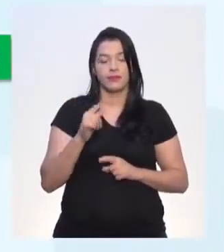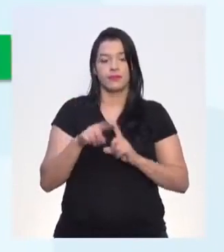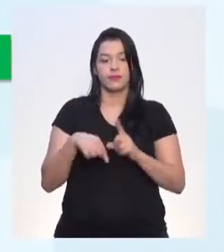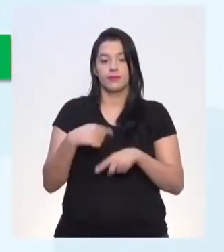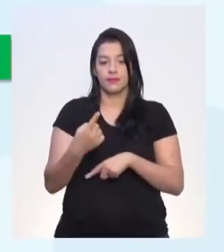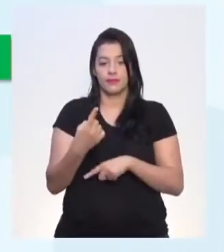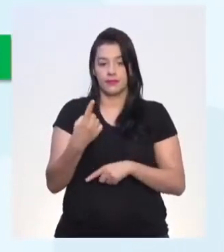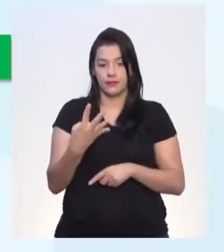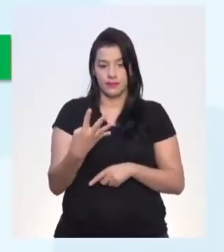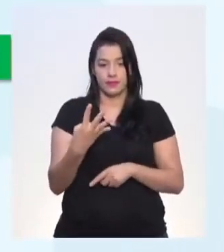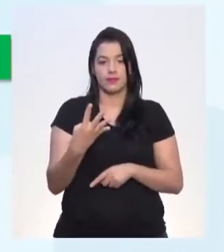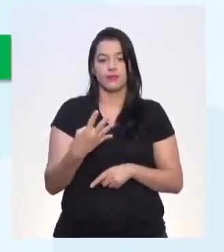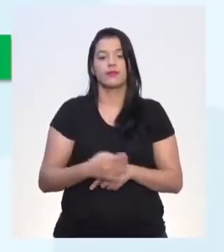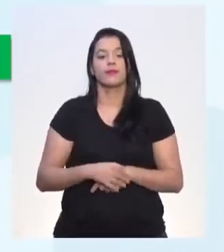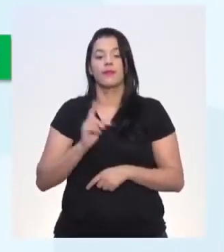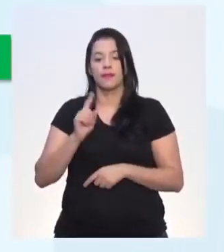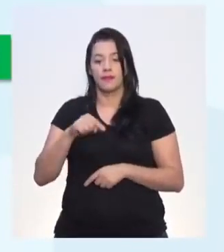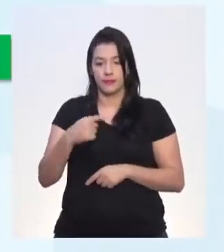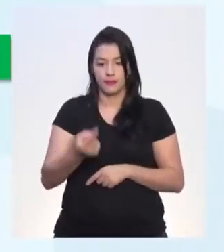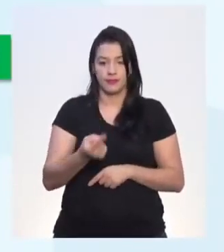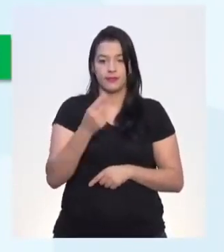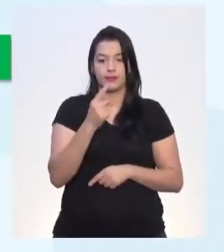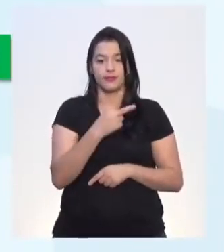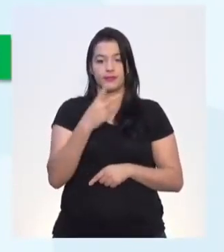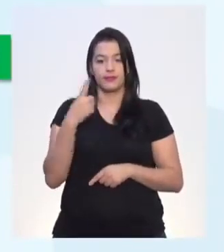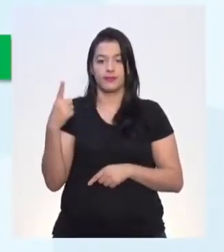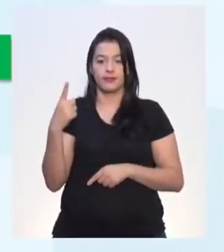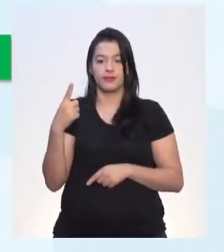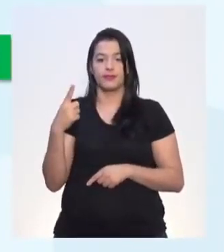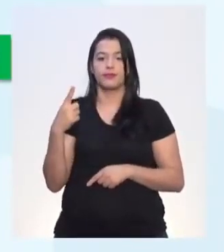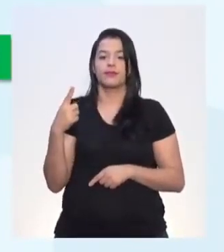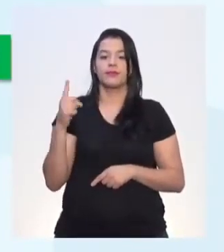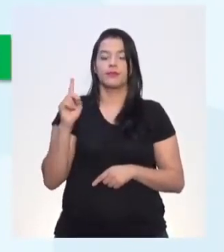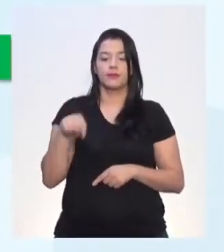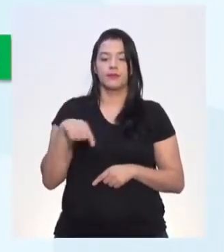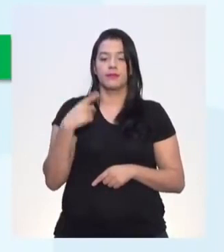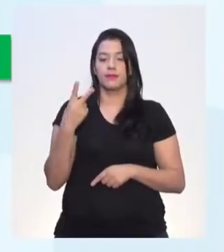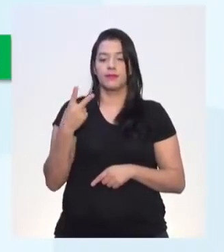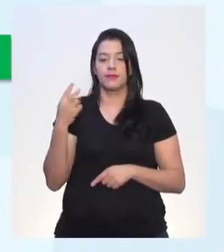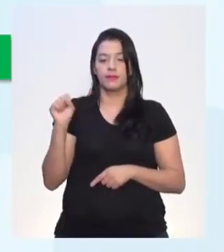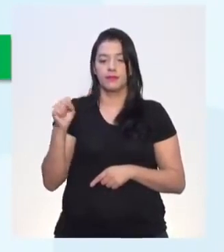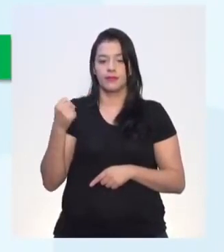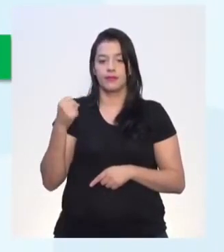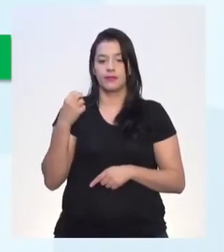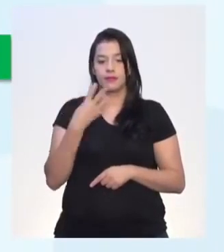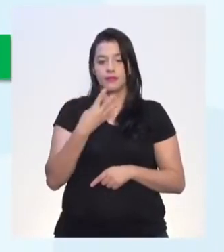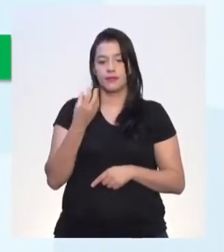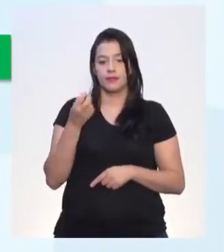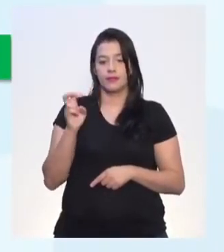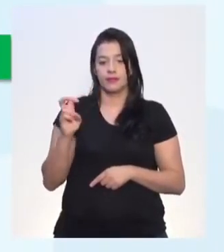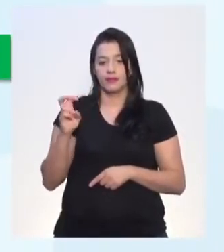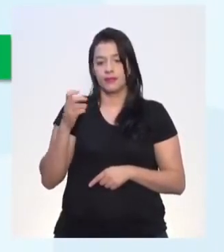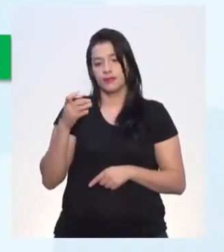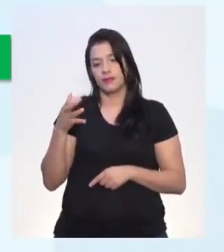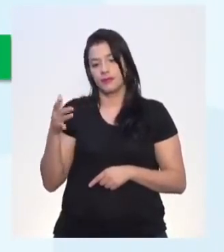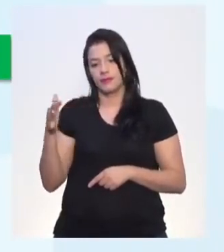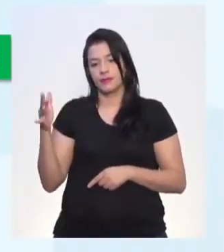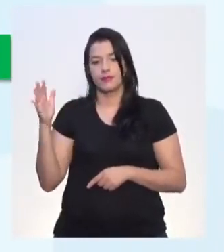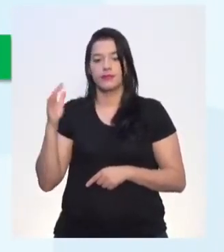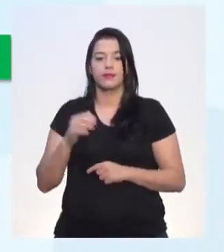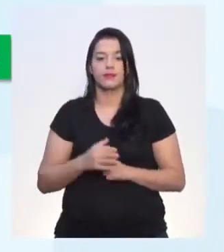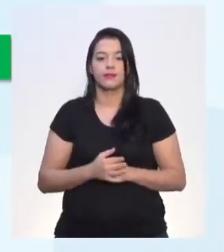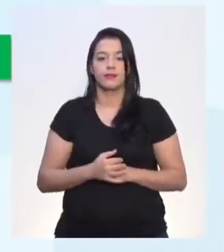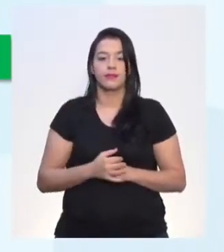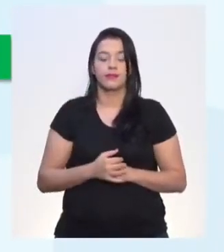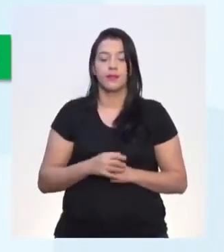mais 7, 7, 14, com mais 7, 7, 21, 7, 28, e assim vai, né? Lembrando